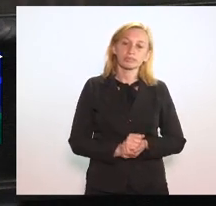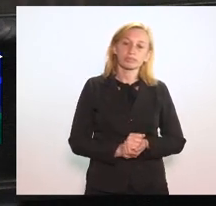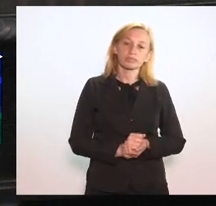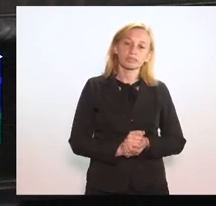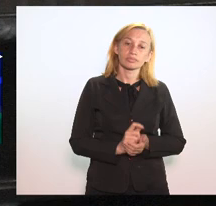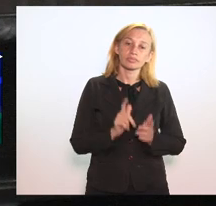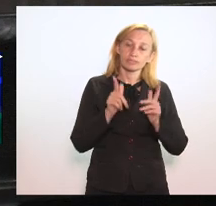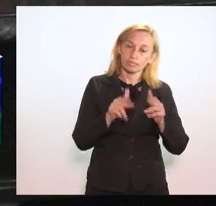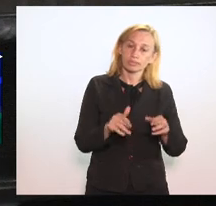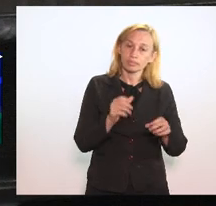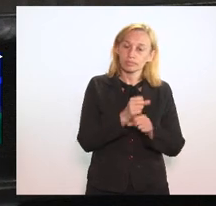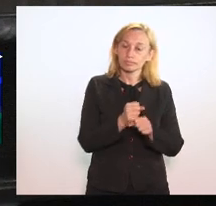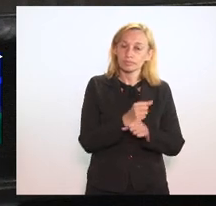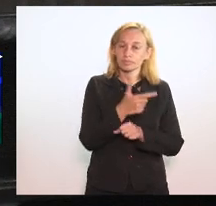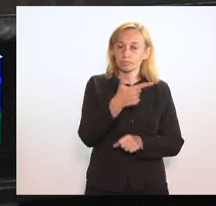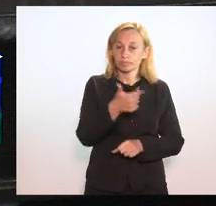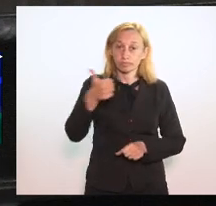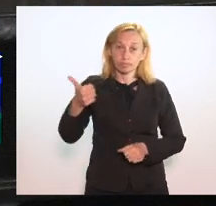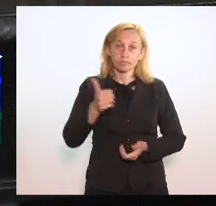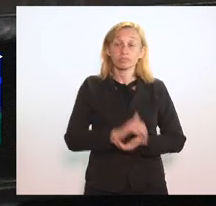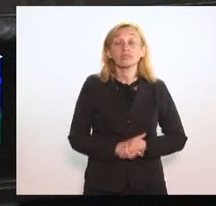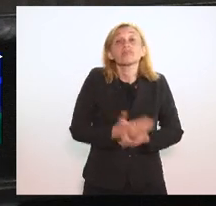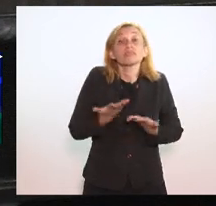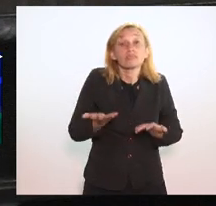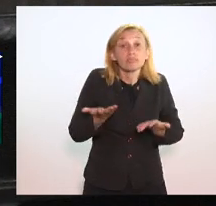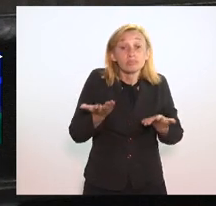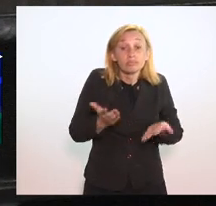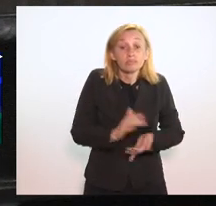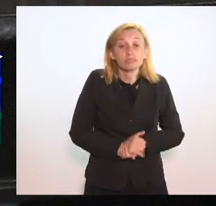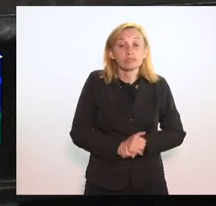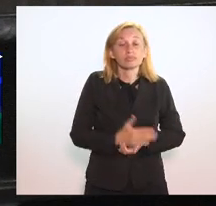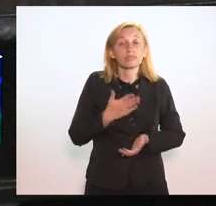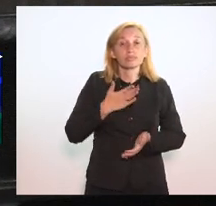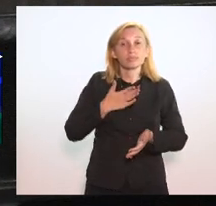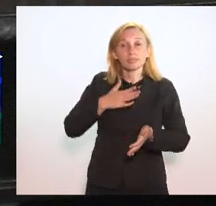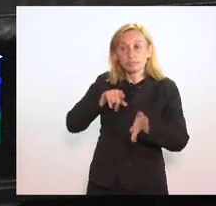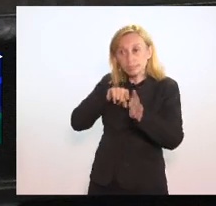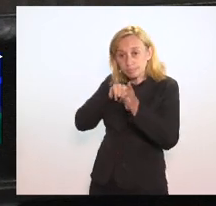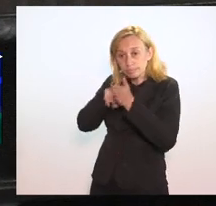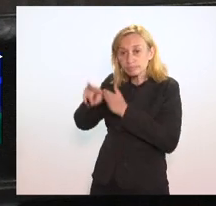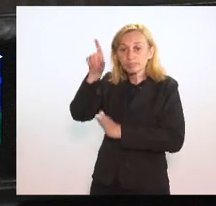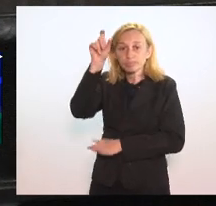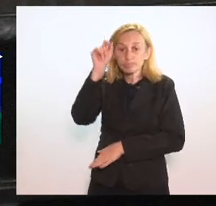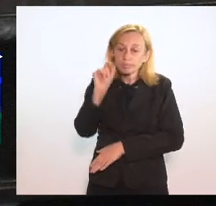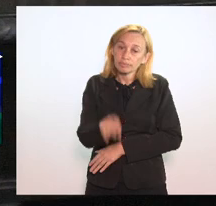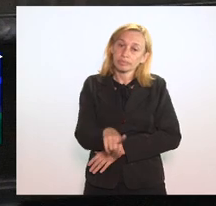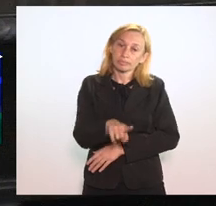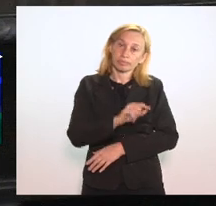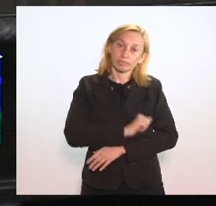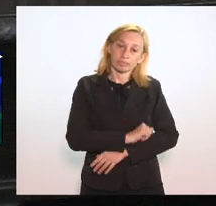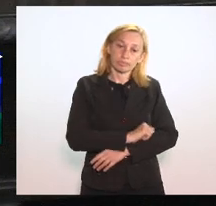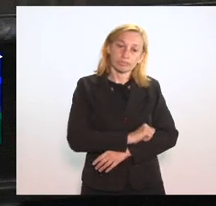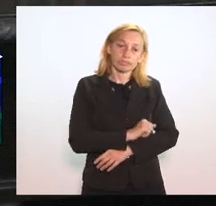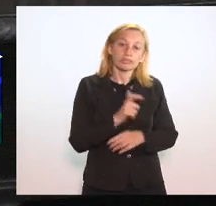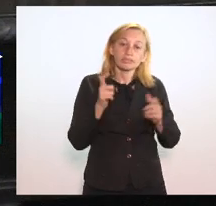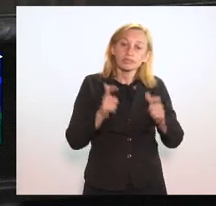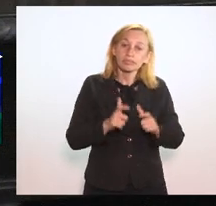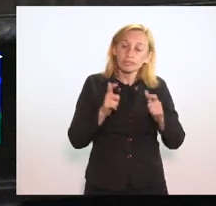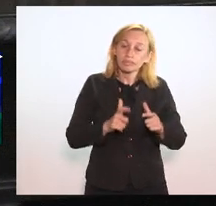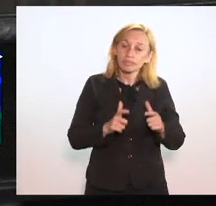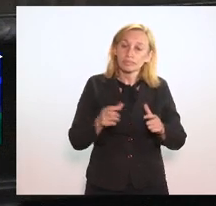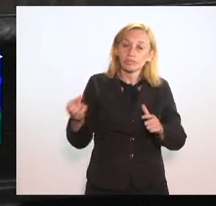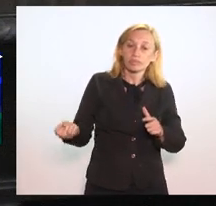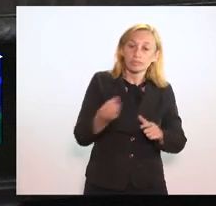no ano de 2021 a minha pergunta é aonde está o novo